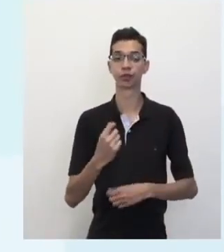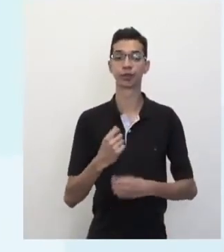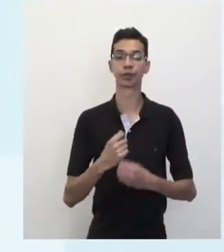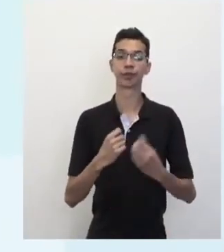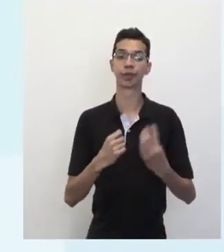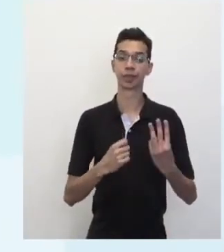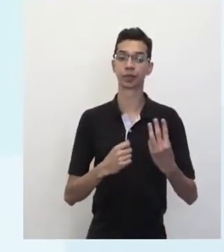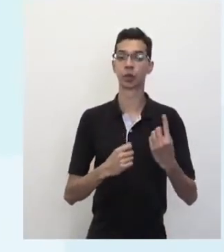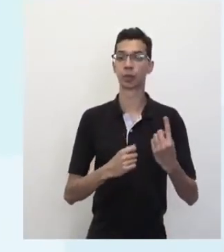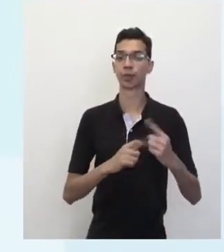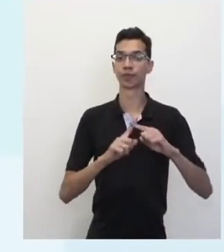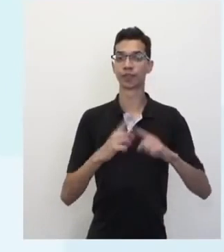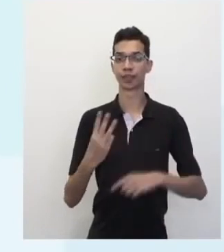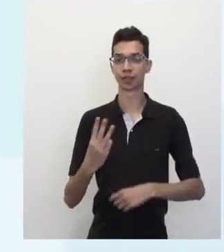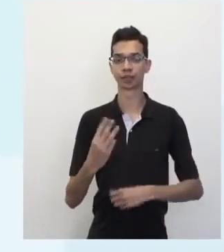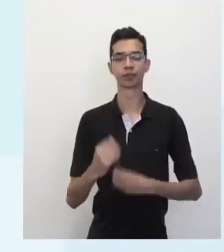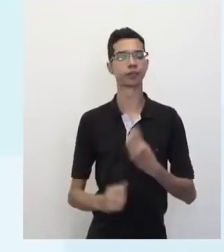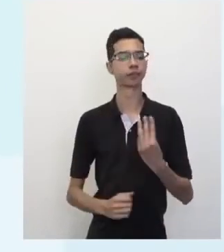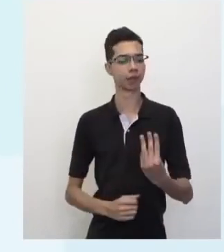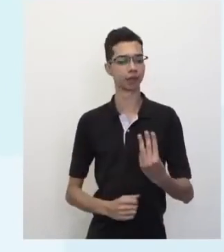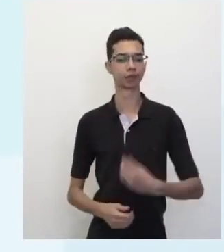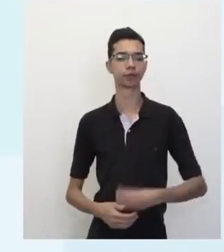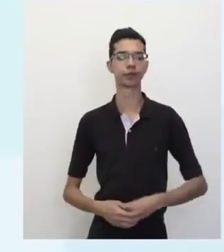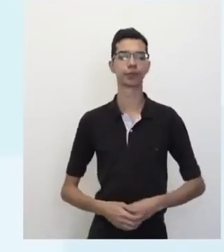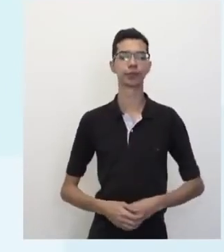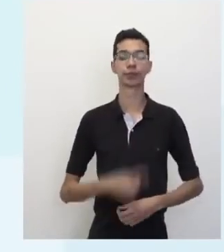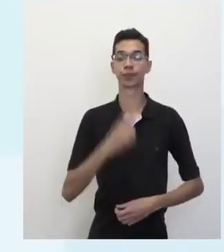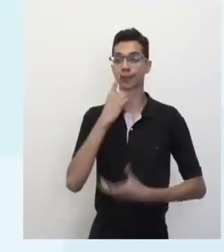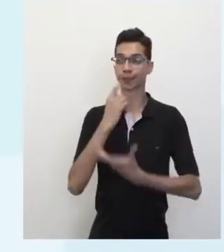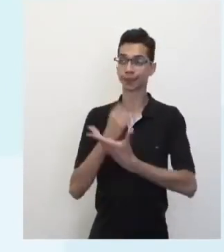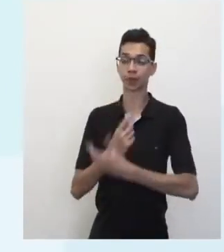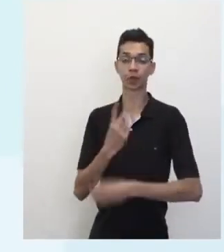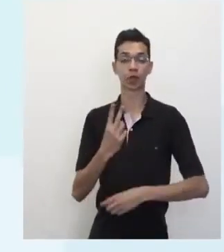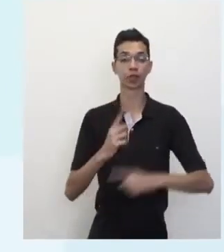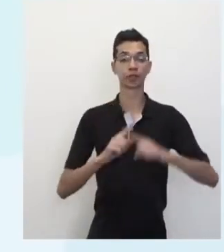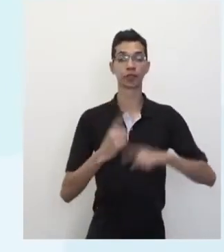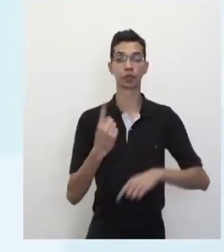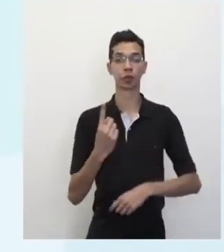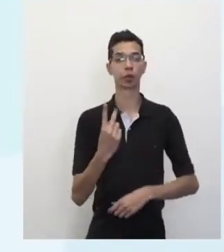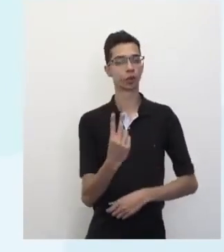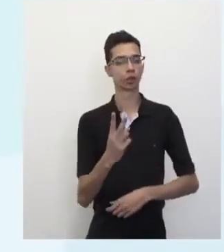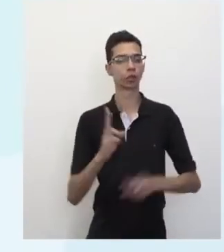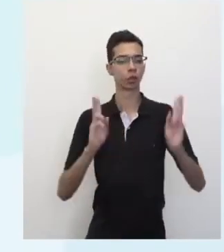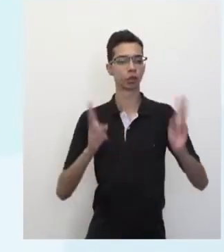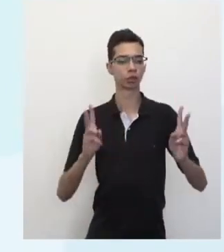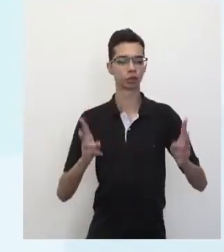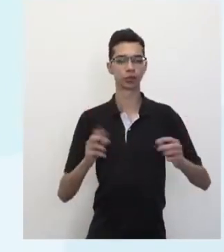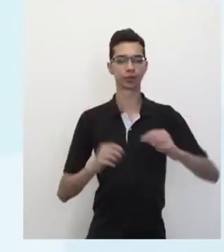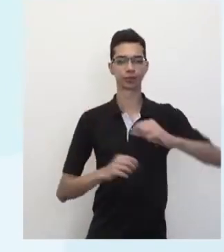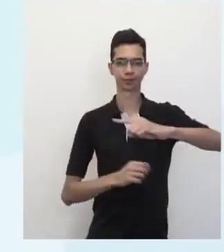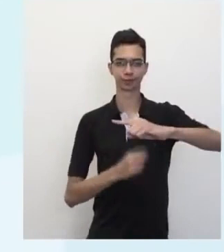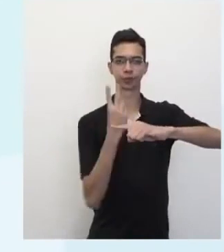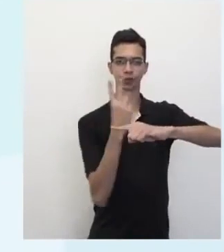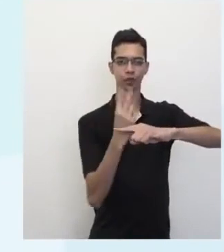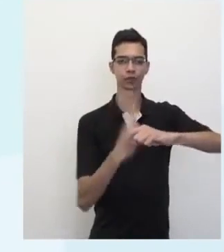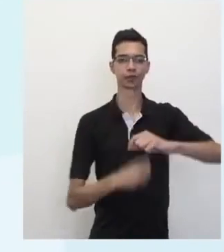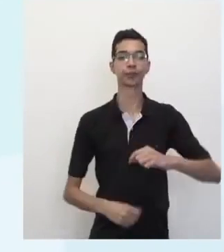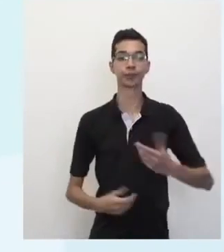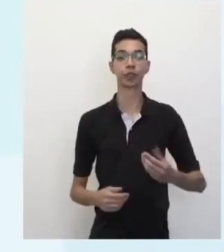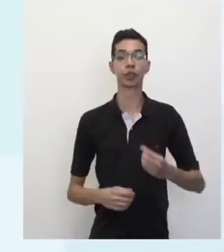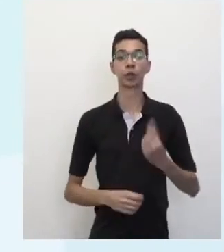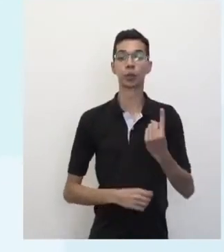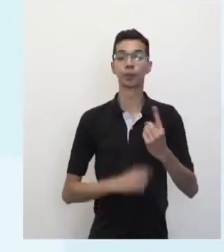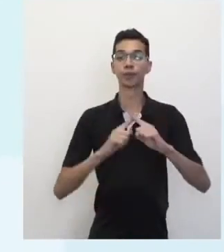3, ó. 2 vezes 1 é 2, e 1 vezes 3 é 3. Ó, abaixo o sinal de mais, não é isso? Ó,